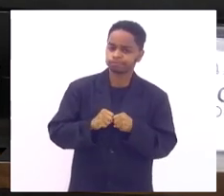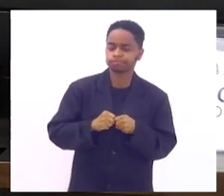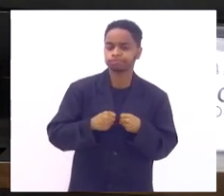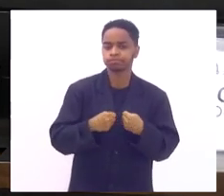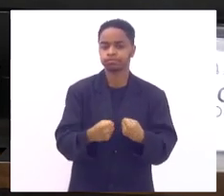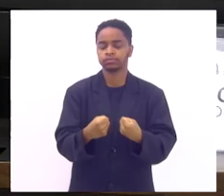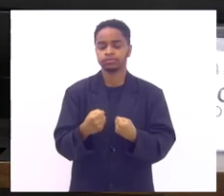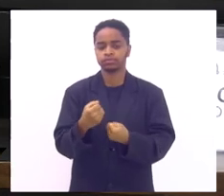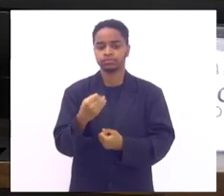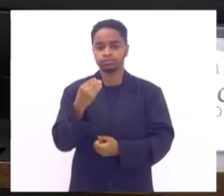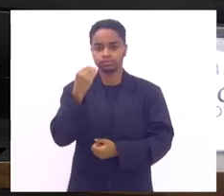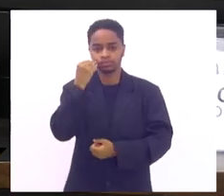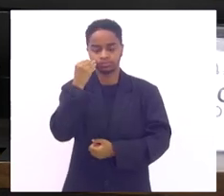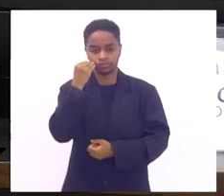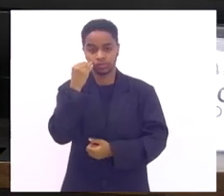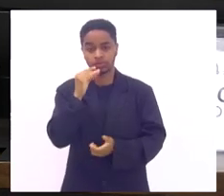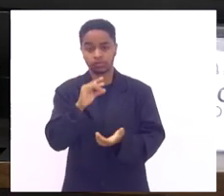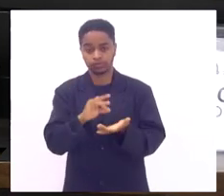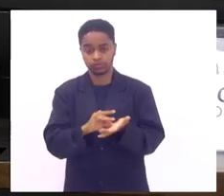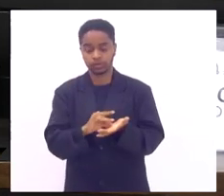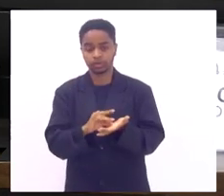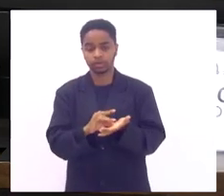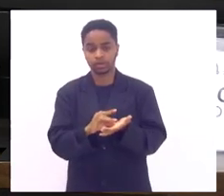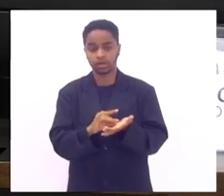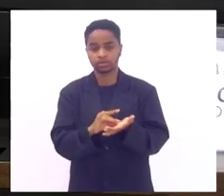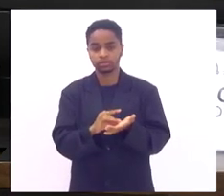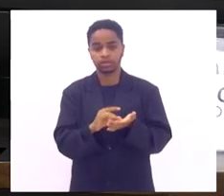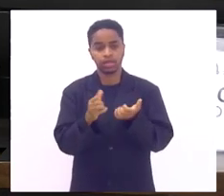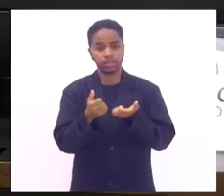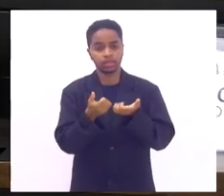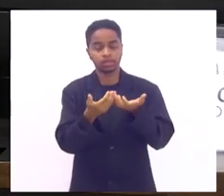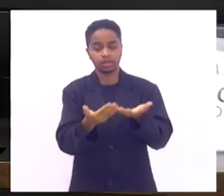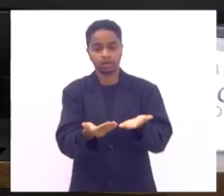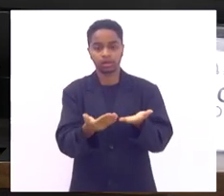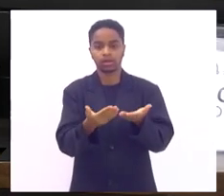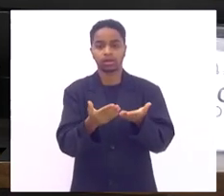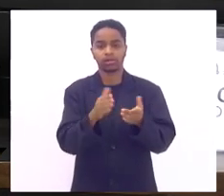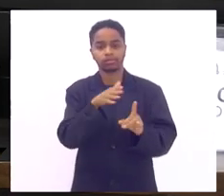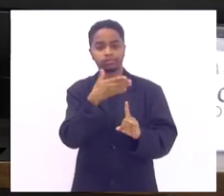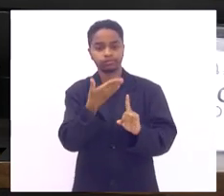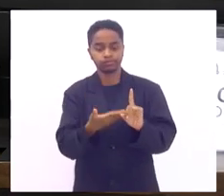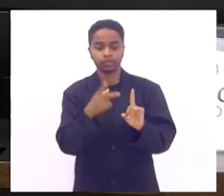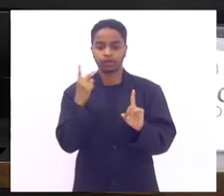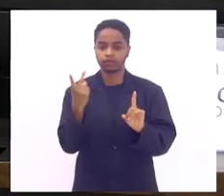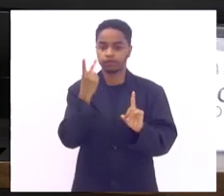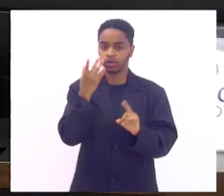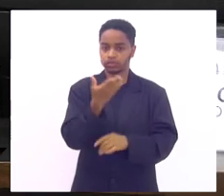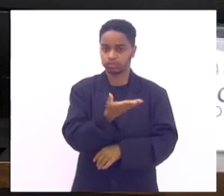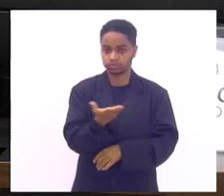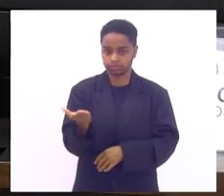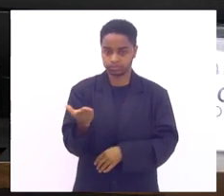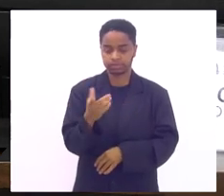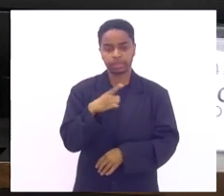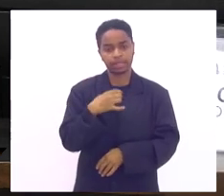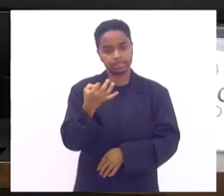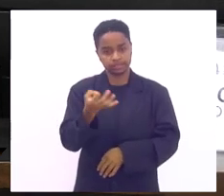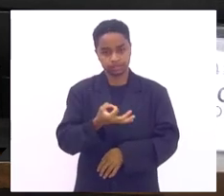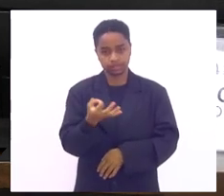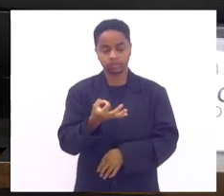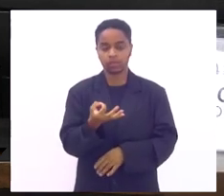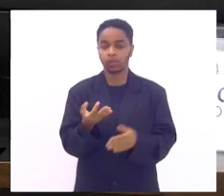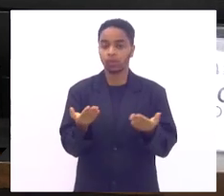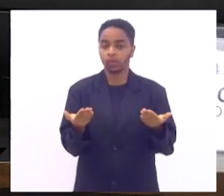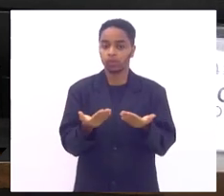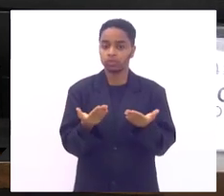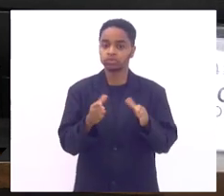incansavelmente para que vocês tivessem o reconhecimento e a valorização que vocês esperam. Tenho certeza absoluta que hoje